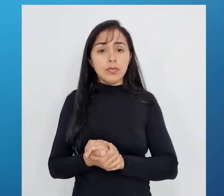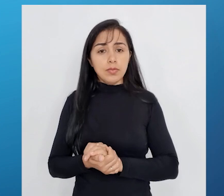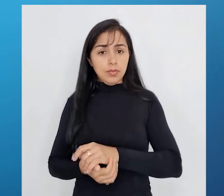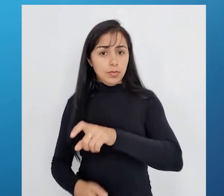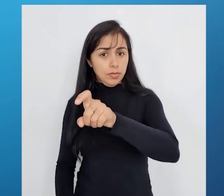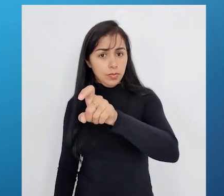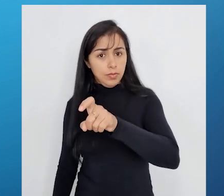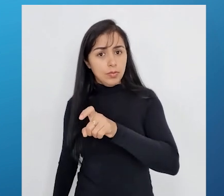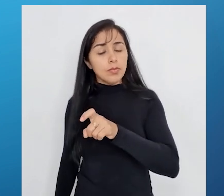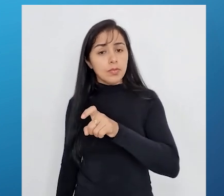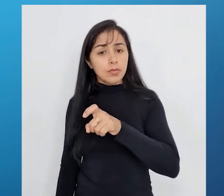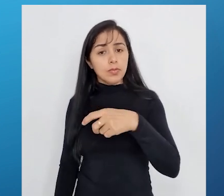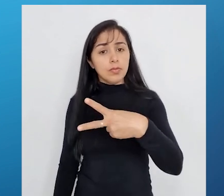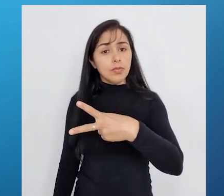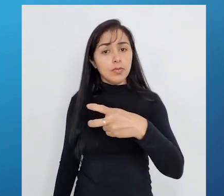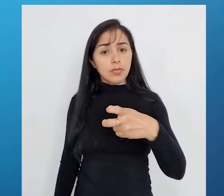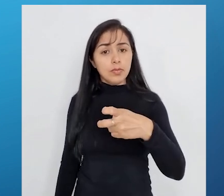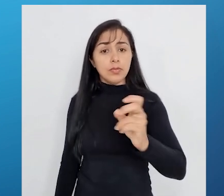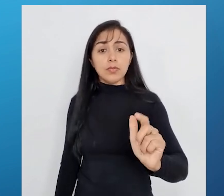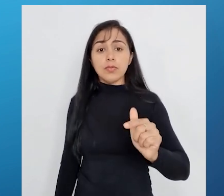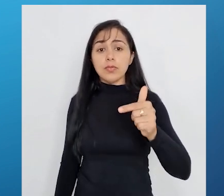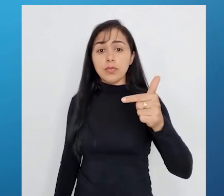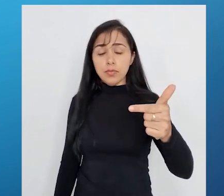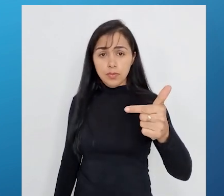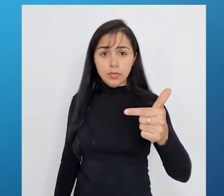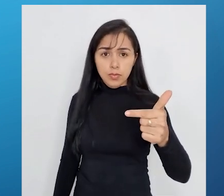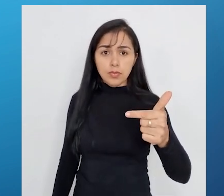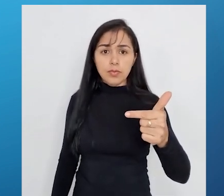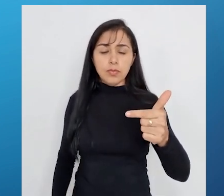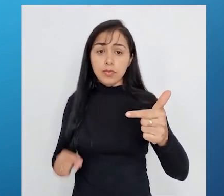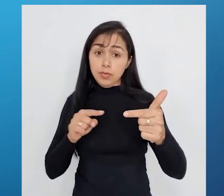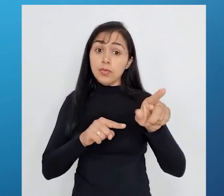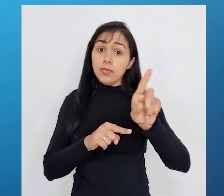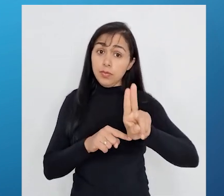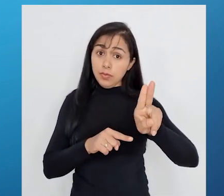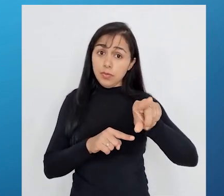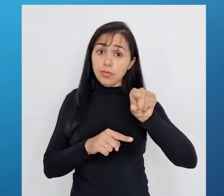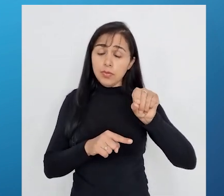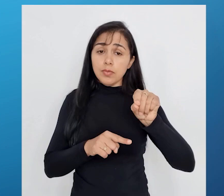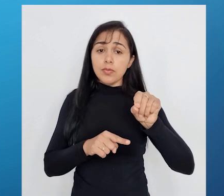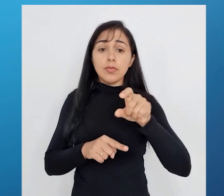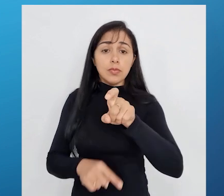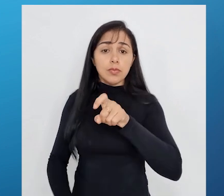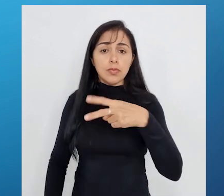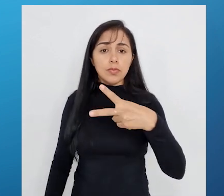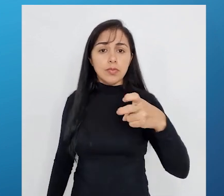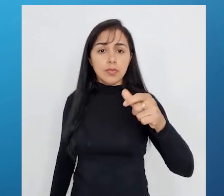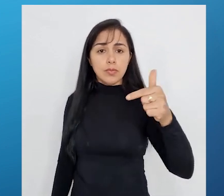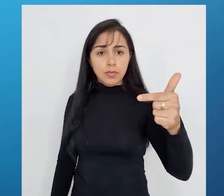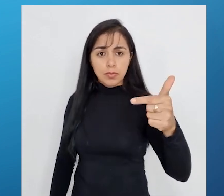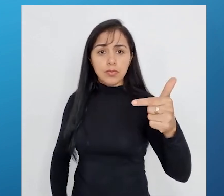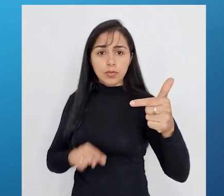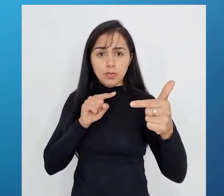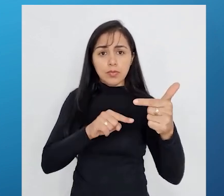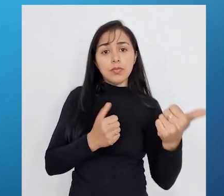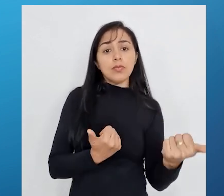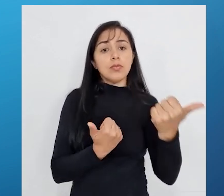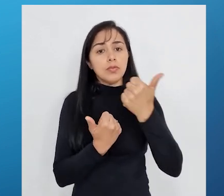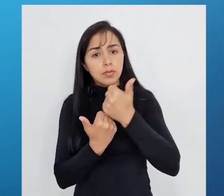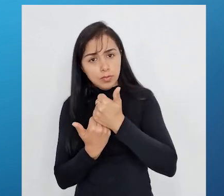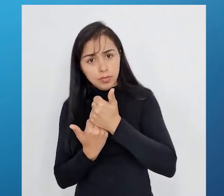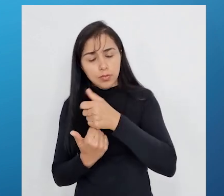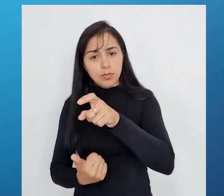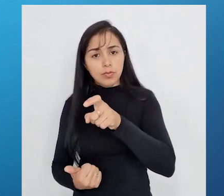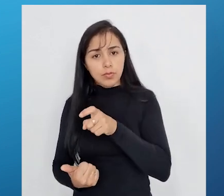for igual a 2, né? Digamos assim. Então vamos lá para o nosso sistema